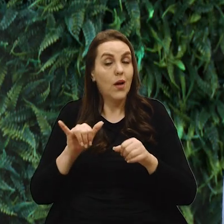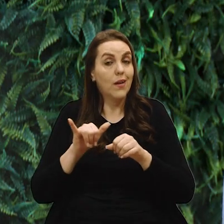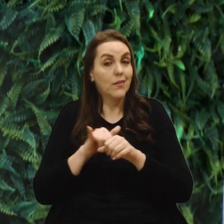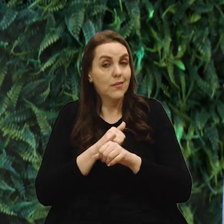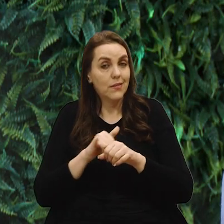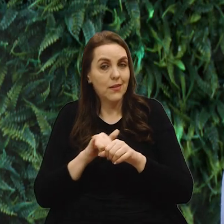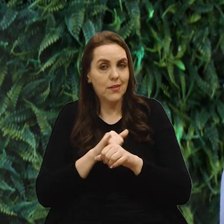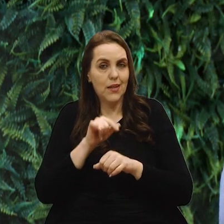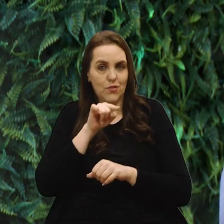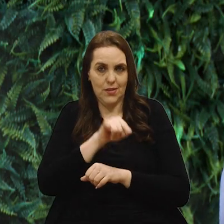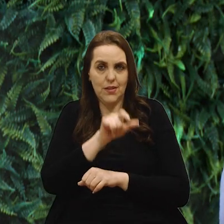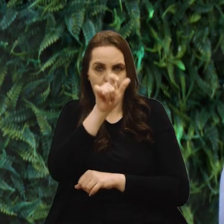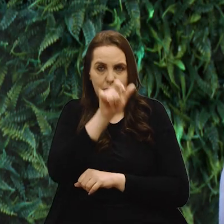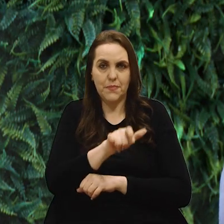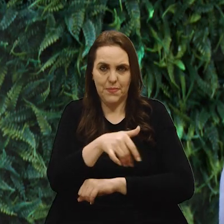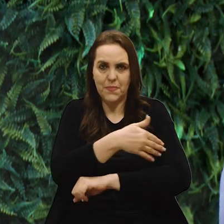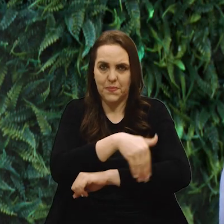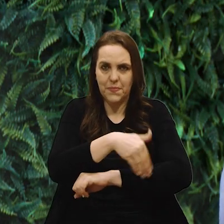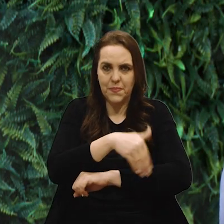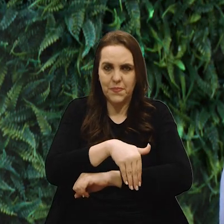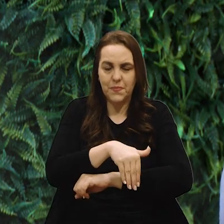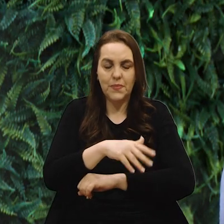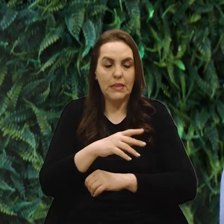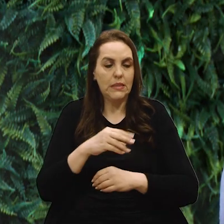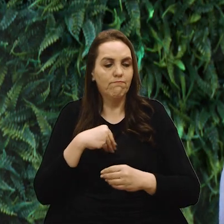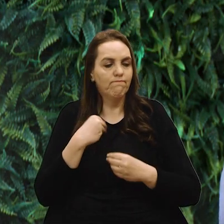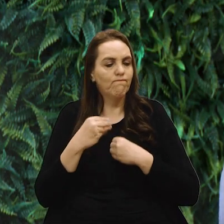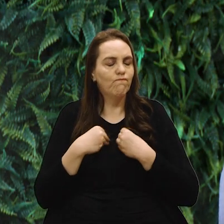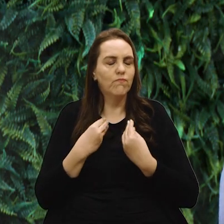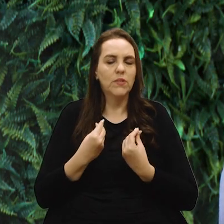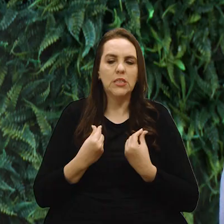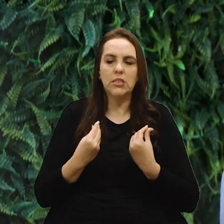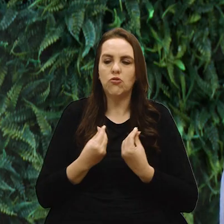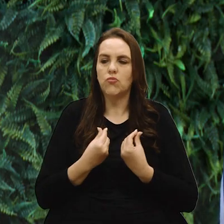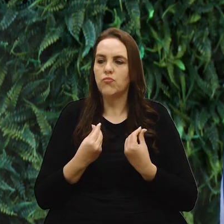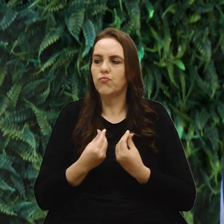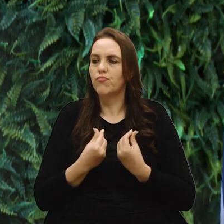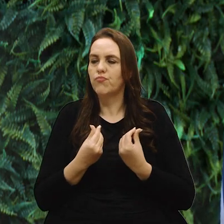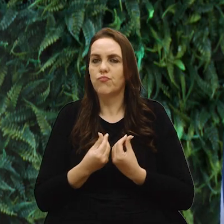estratégias, muitas vezes a pessoa não se sente